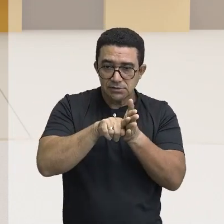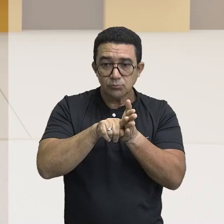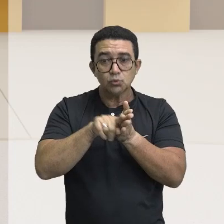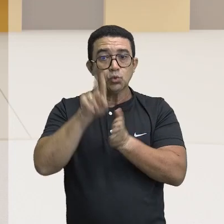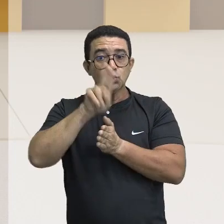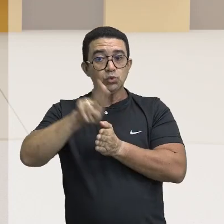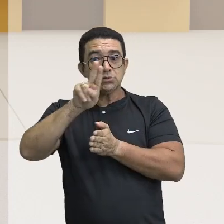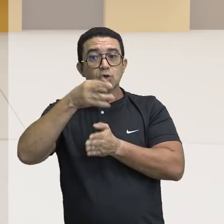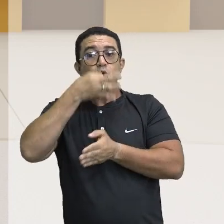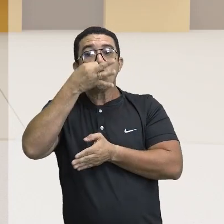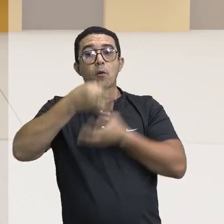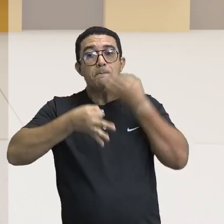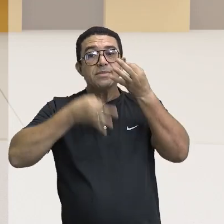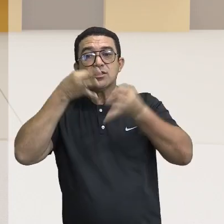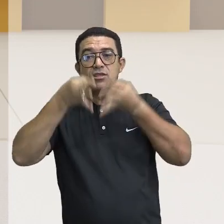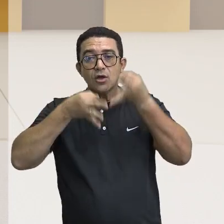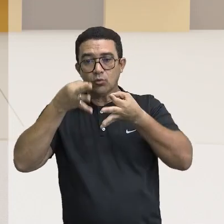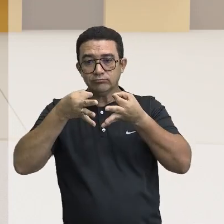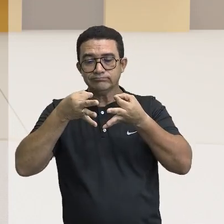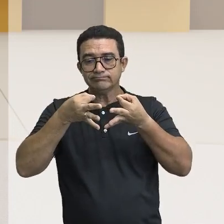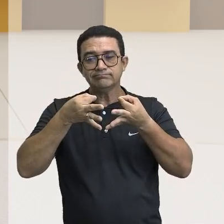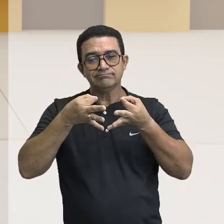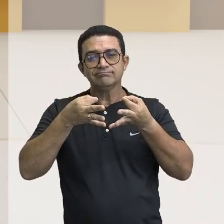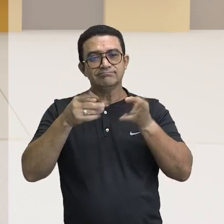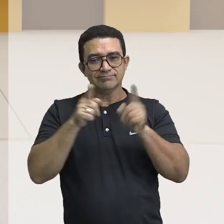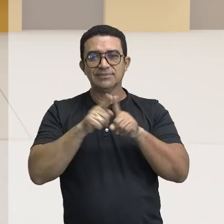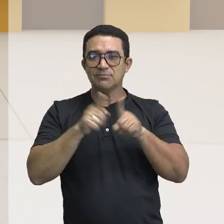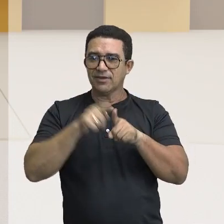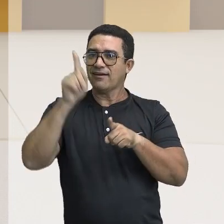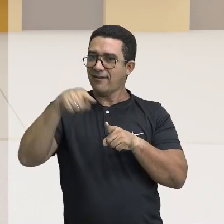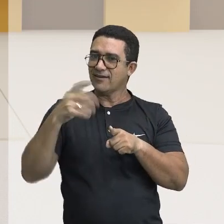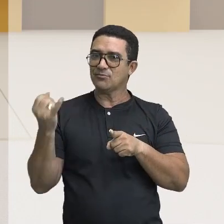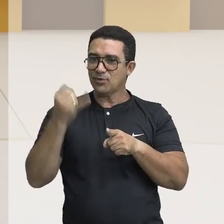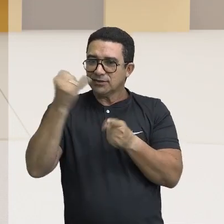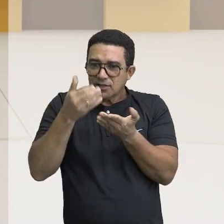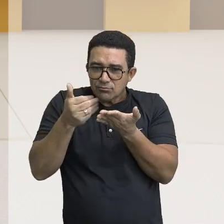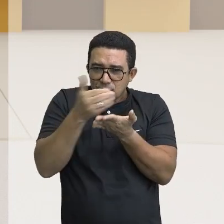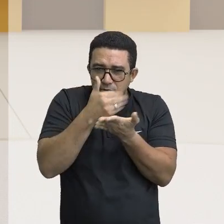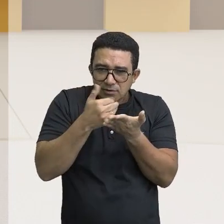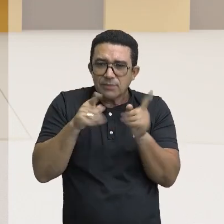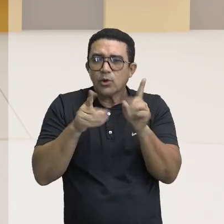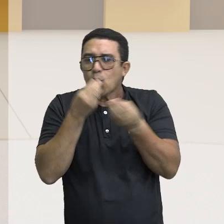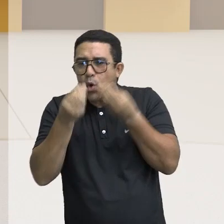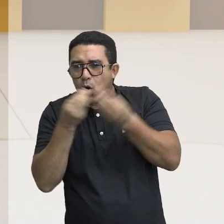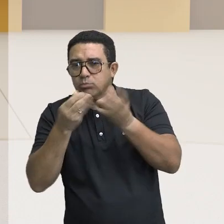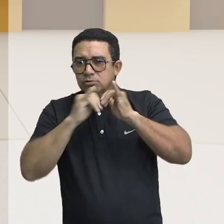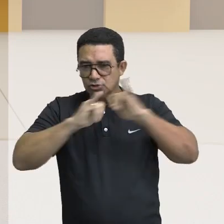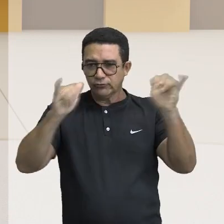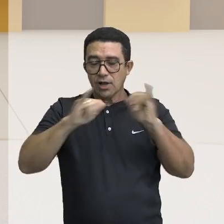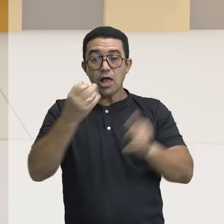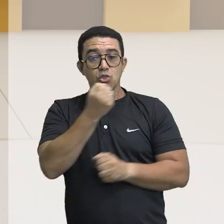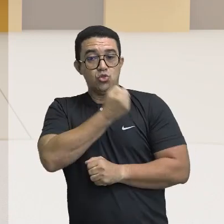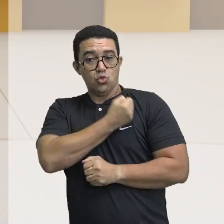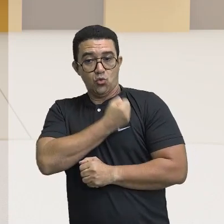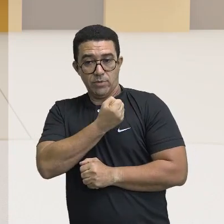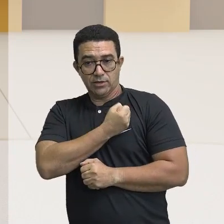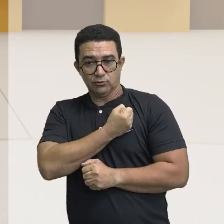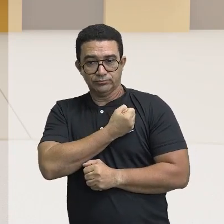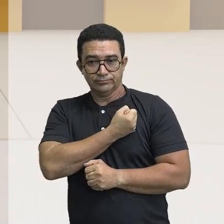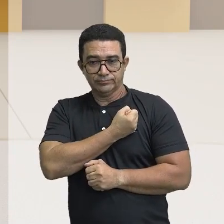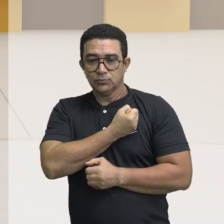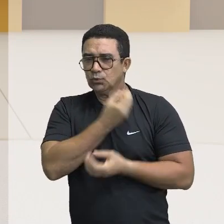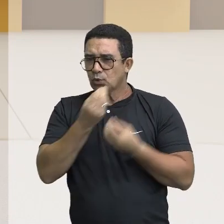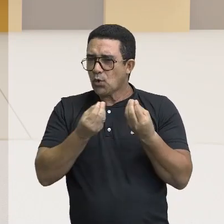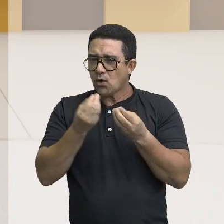opinião, então é claro que nós vamos querer divulgar também esses dados numericamente. E uma forma de demonstrar isso